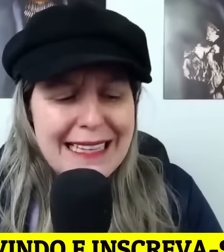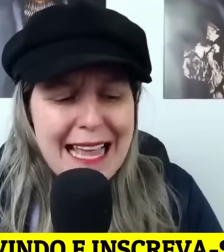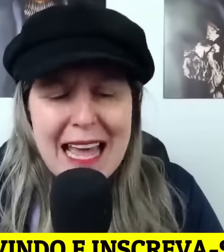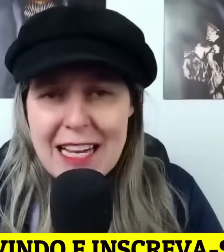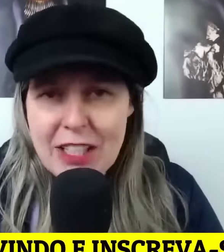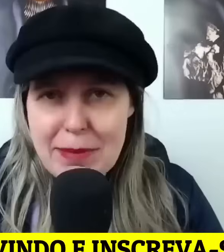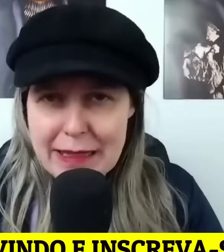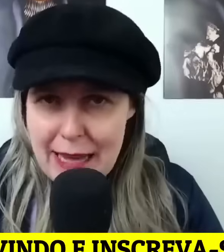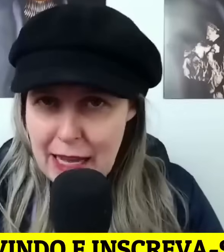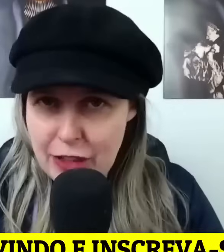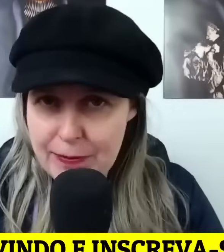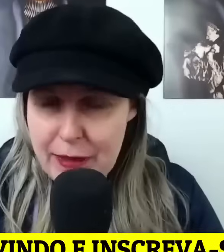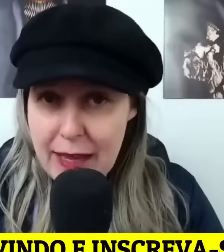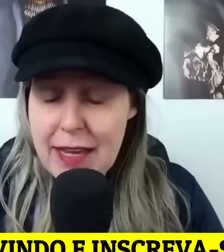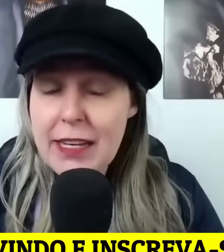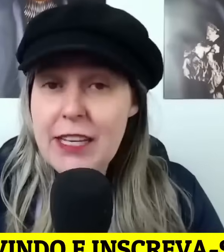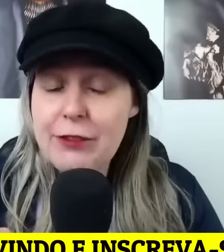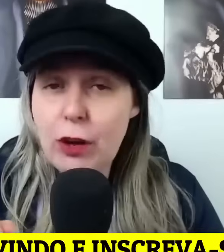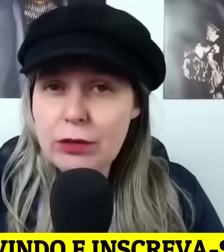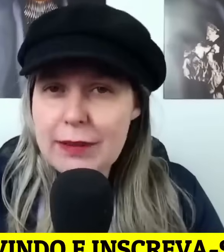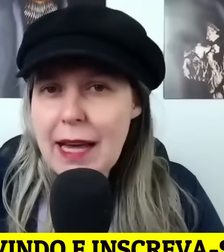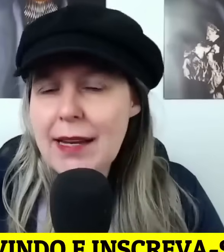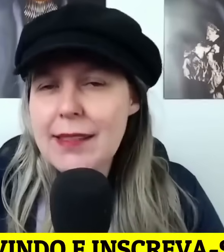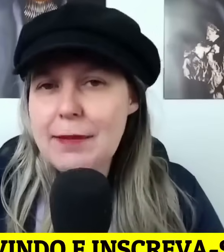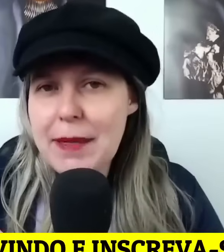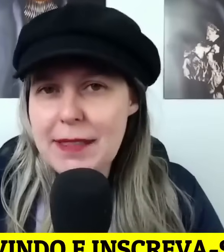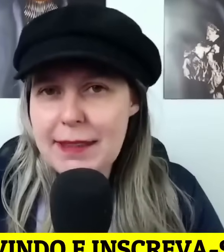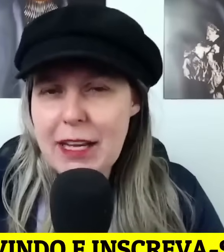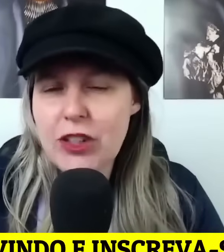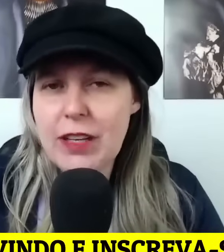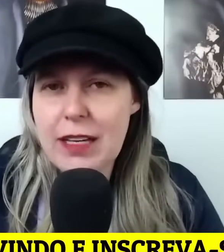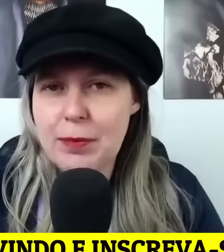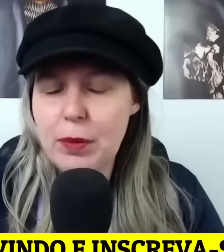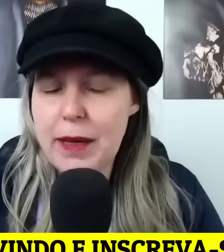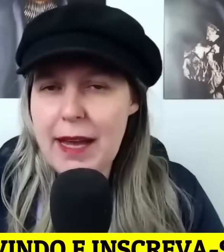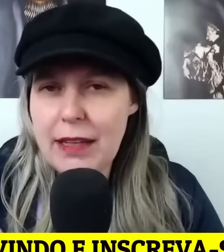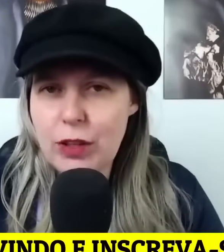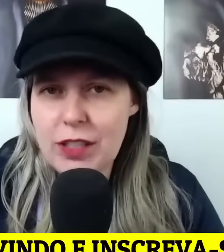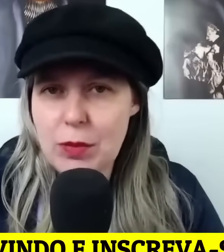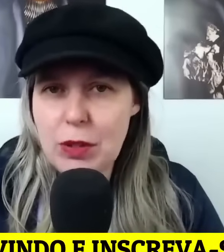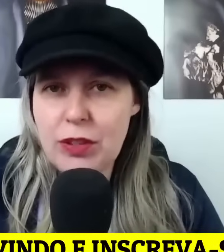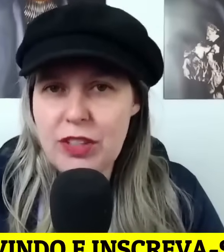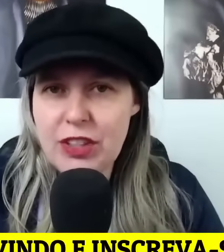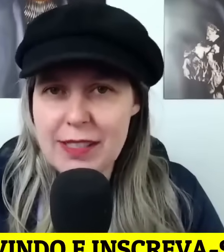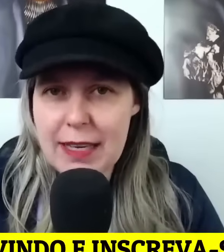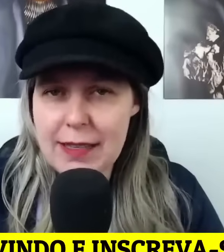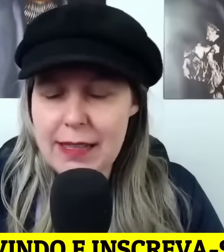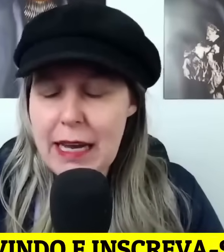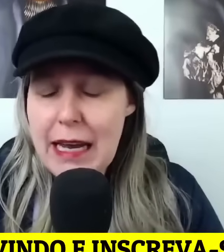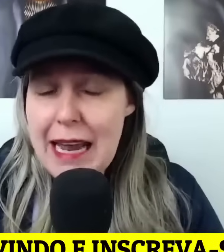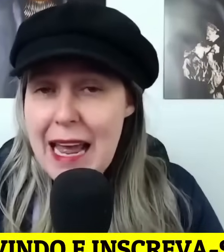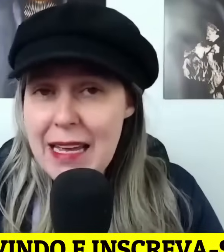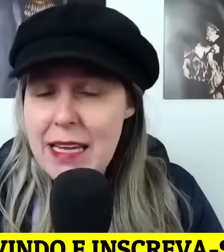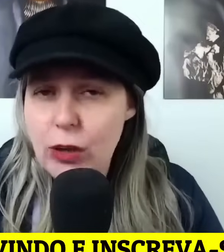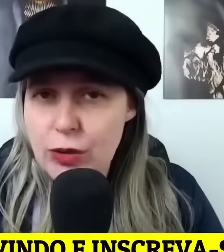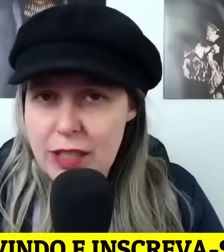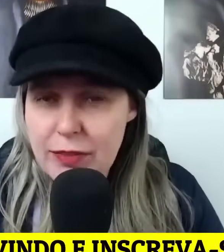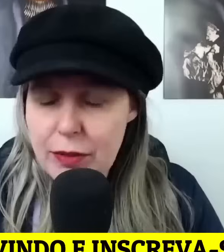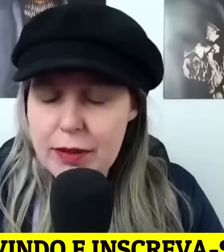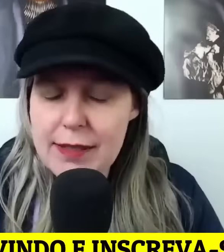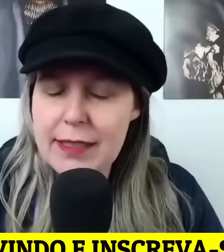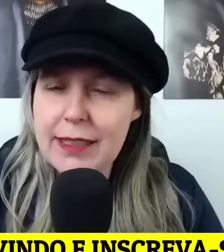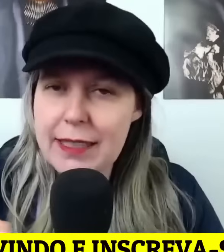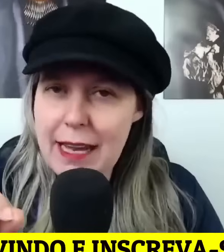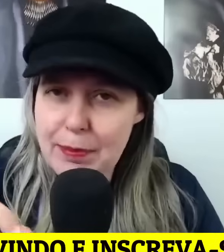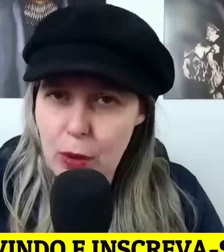contornar inelegibilidade, tá? E voltar a ser presidente da República em 2026. E,